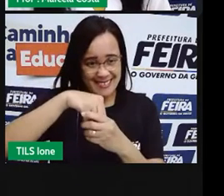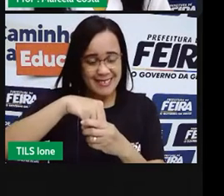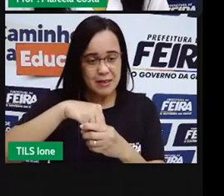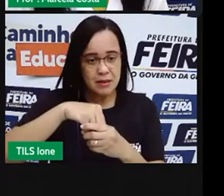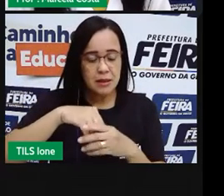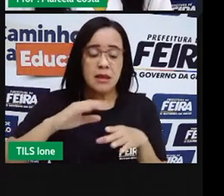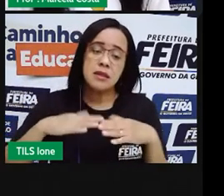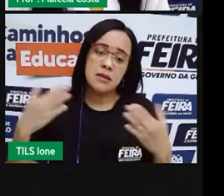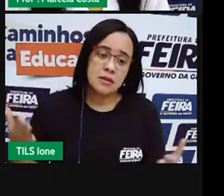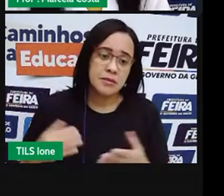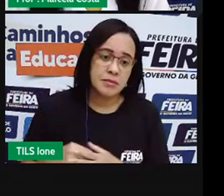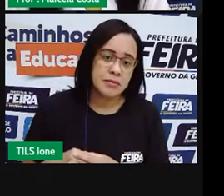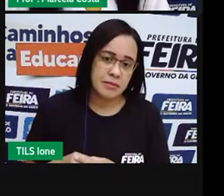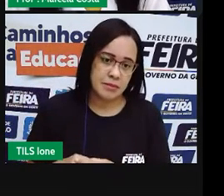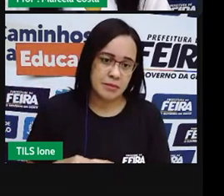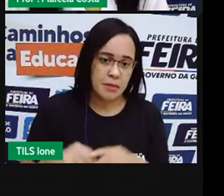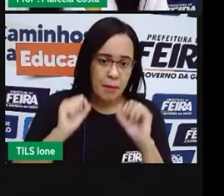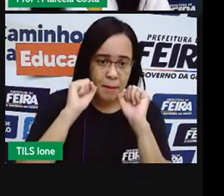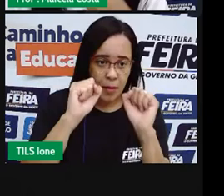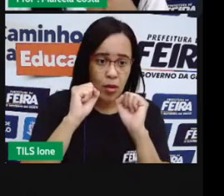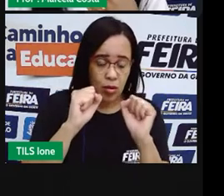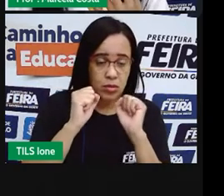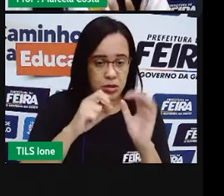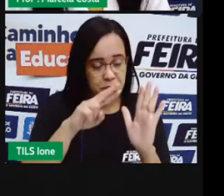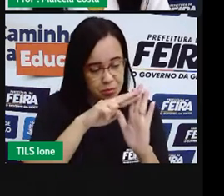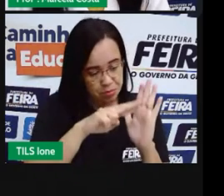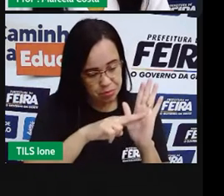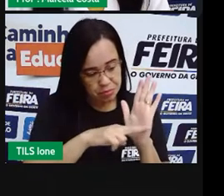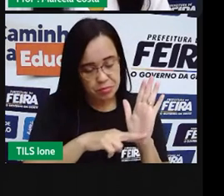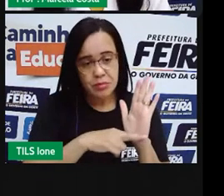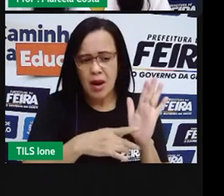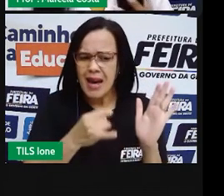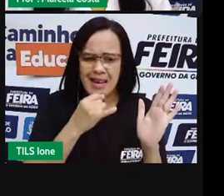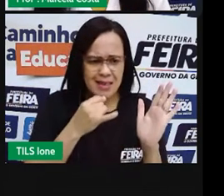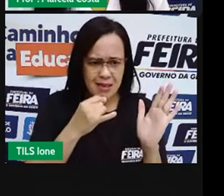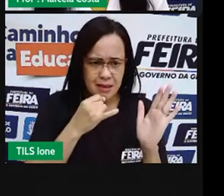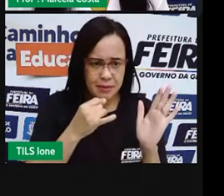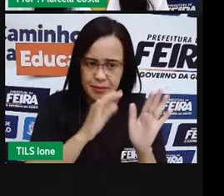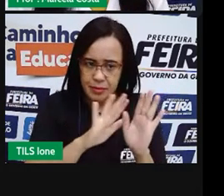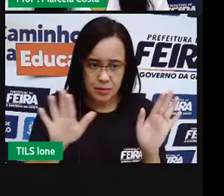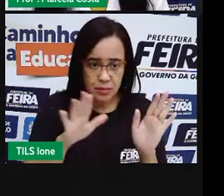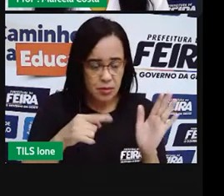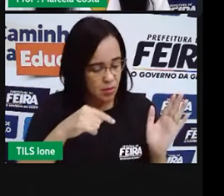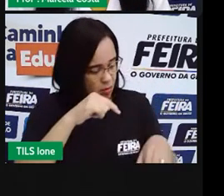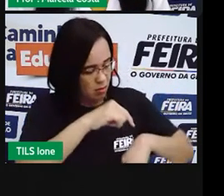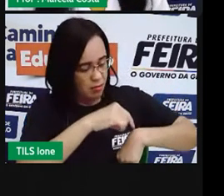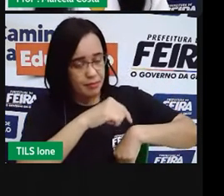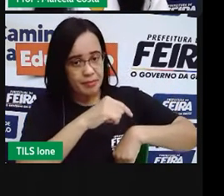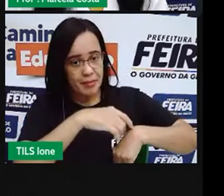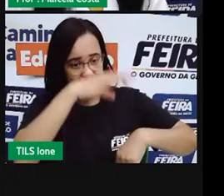o modelo obter mais ver você